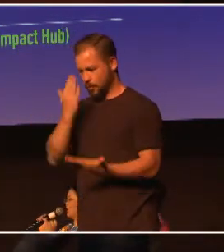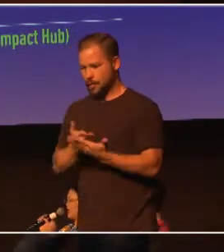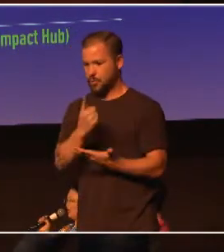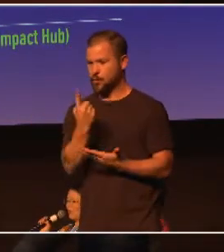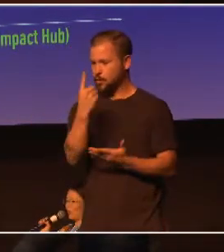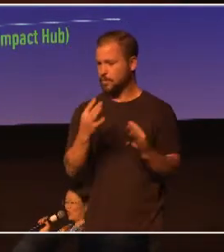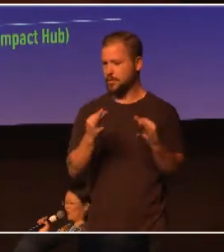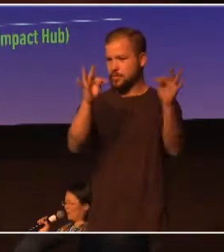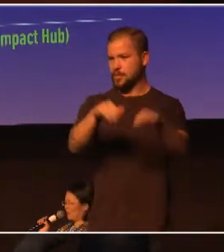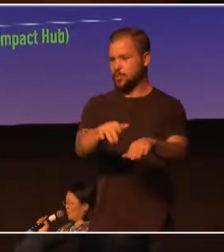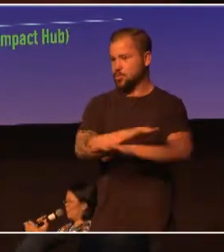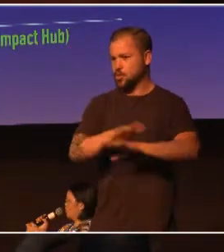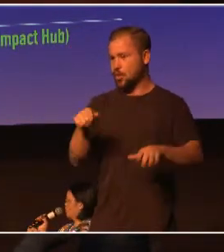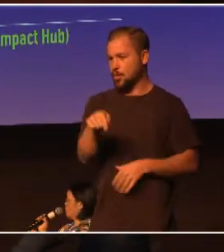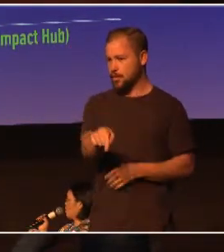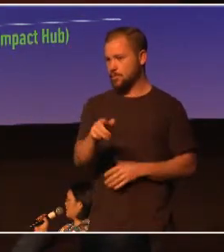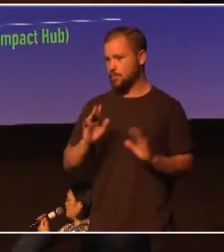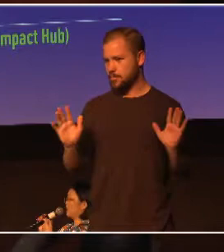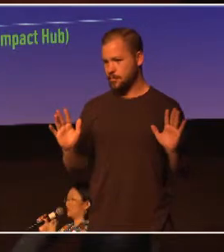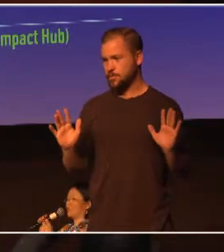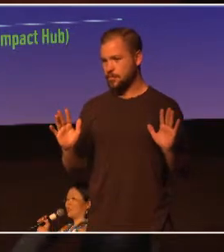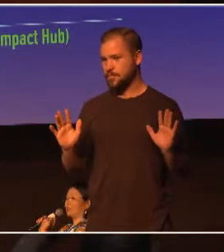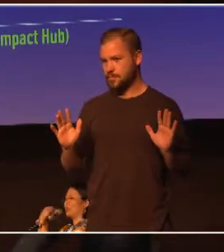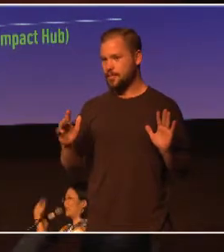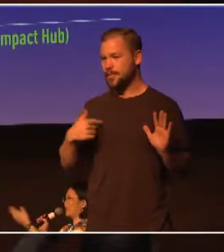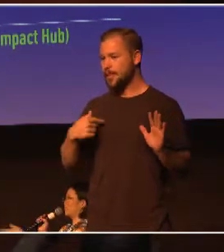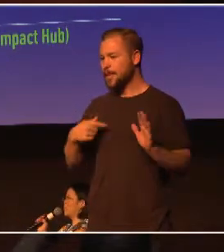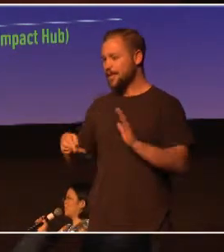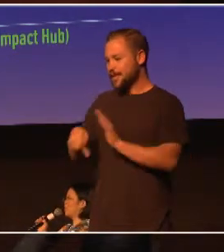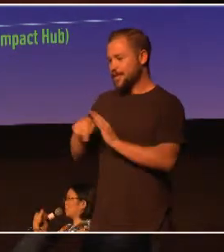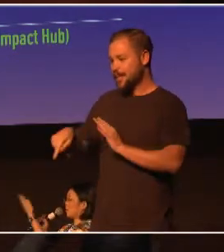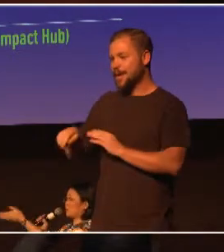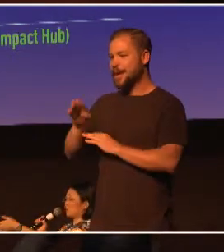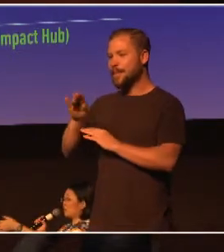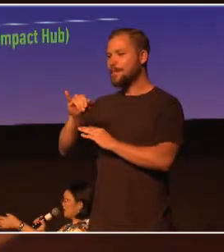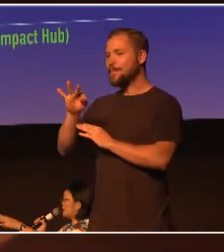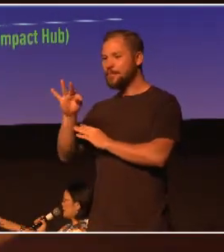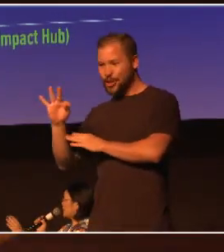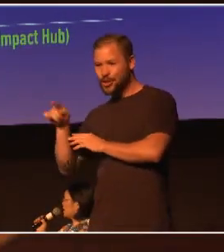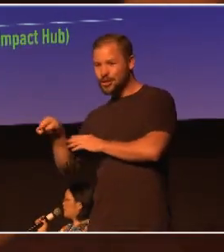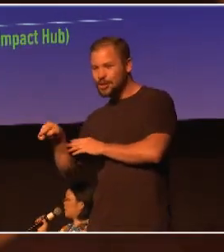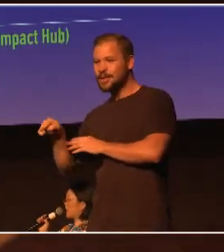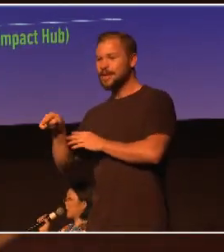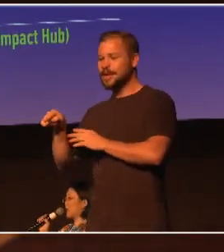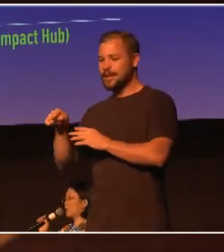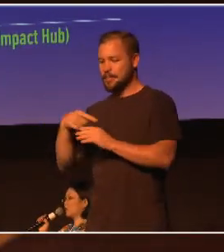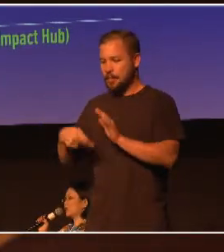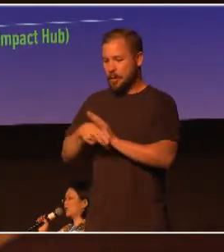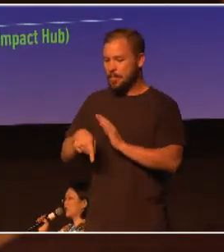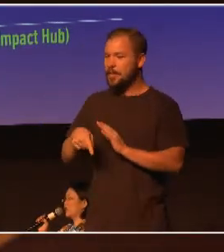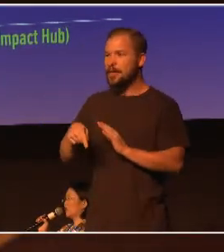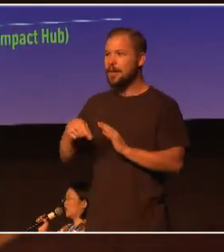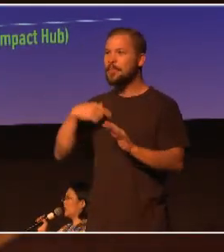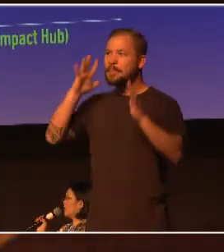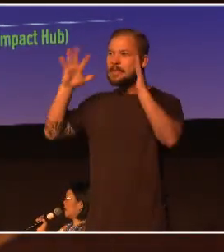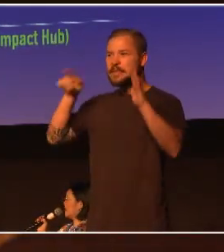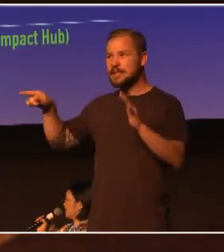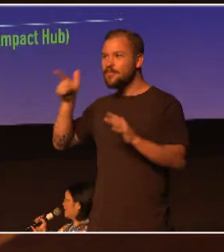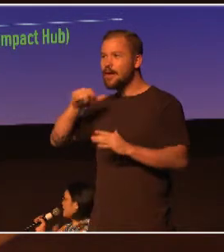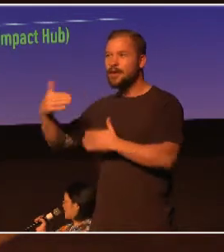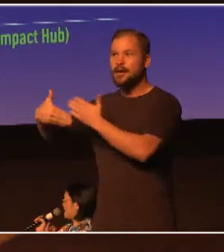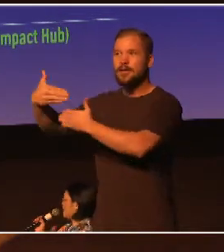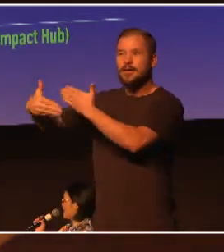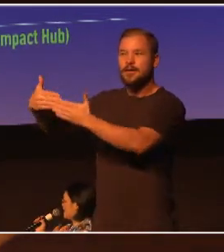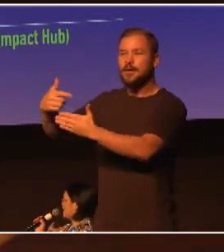eu vou mandar meu Bitcoin aqui da minha carteira para uma outra pessoa, e a pessoa vai ter certeza que vai chegar lá. Mas, ok, e